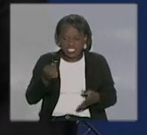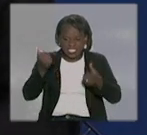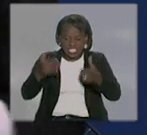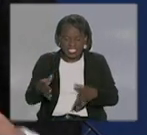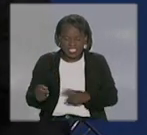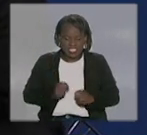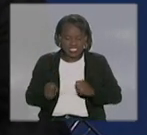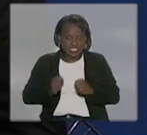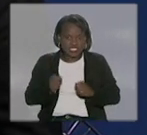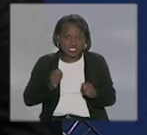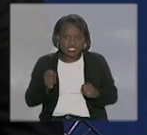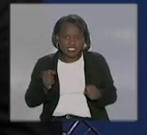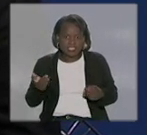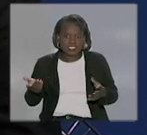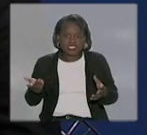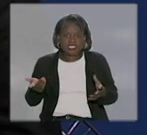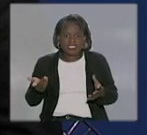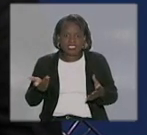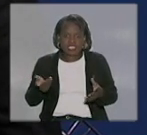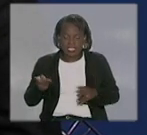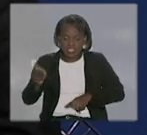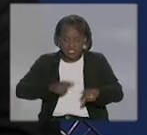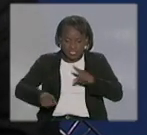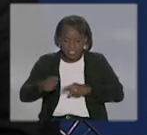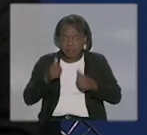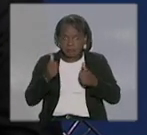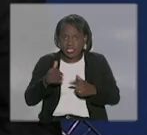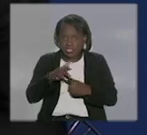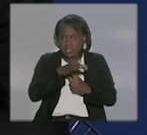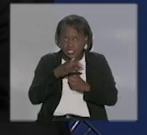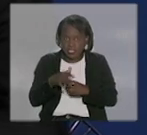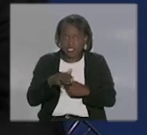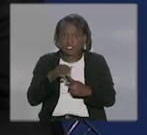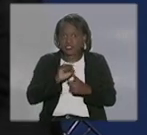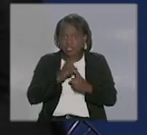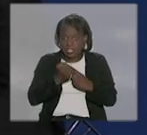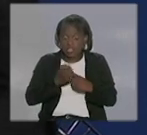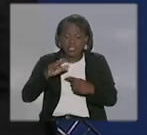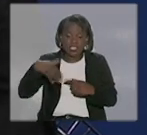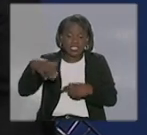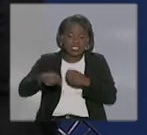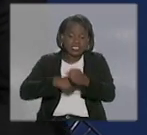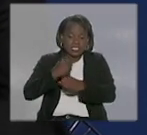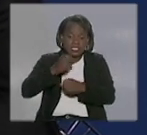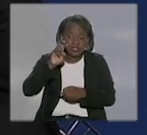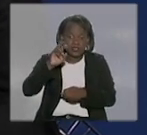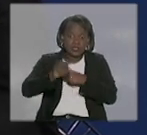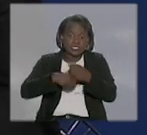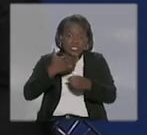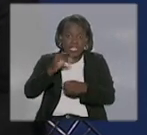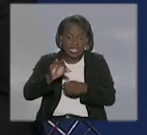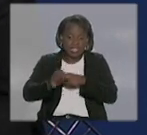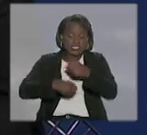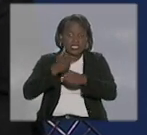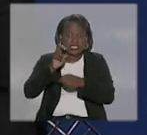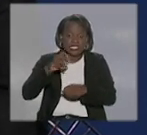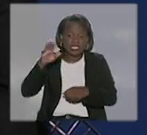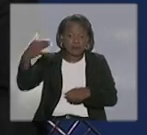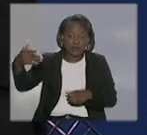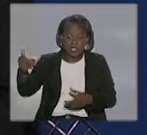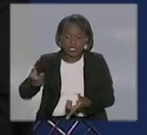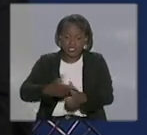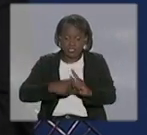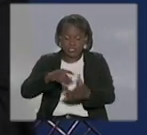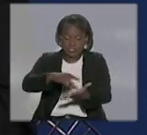gastar com uma boa gestão socioambiental, a conta vai chegar 5 anos depois, 10 anos depois, 15 anos depois,